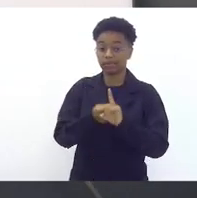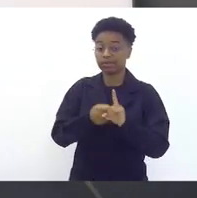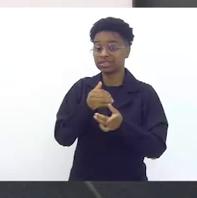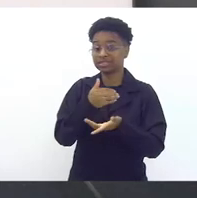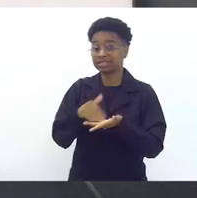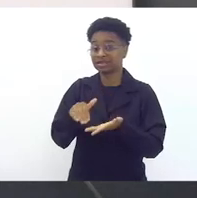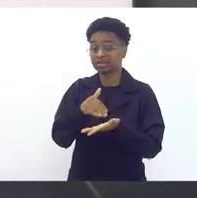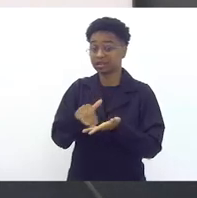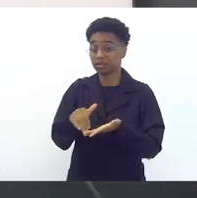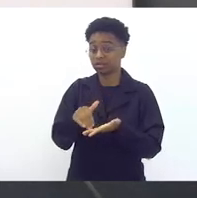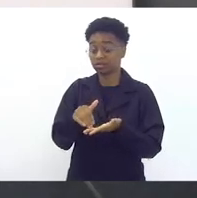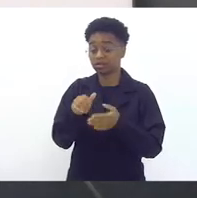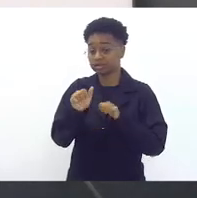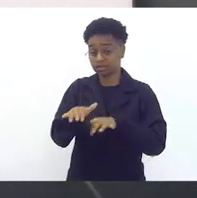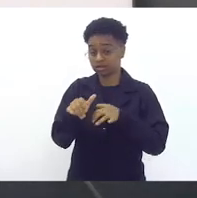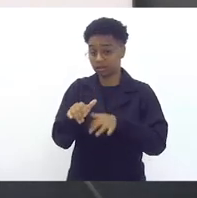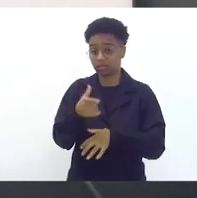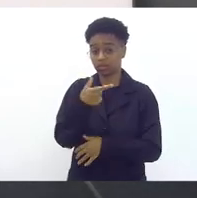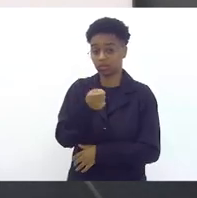de 2021.